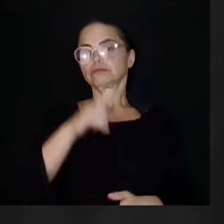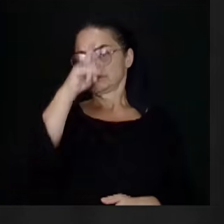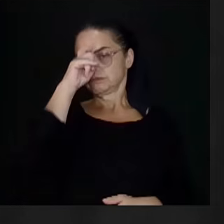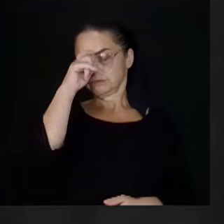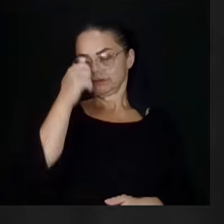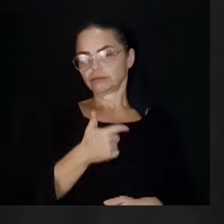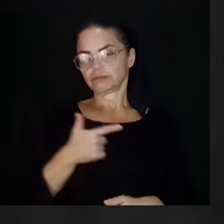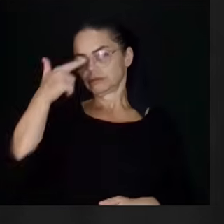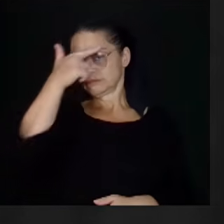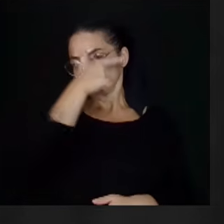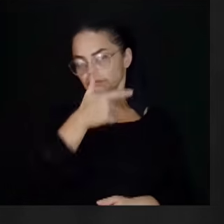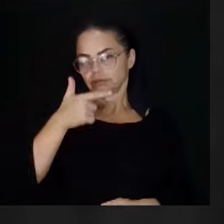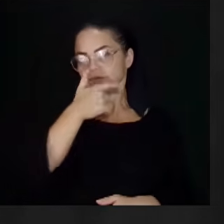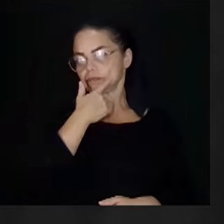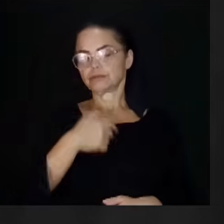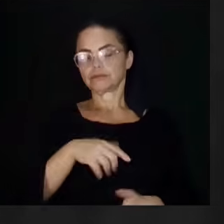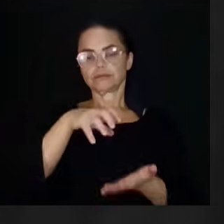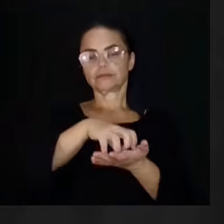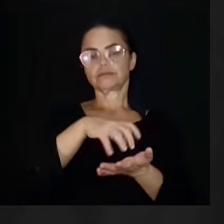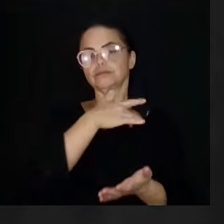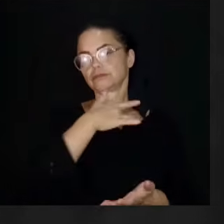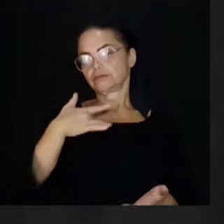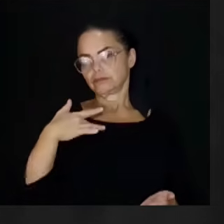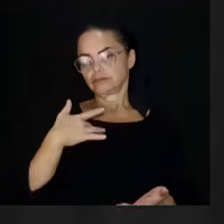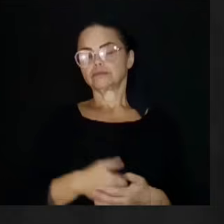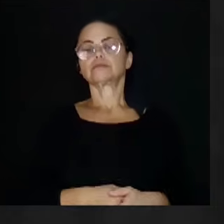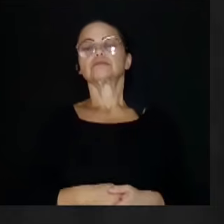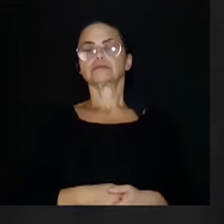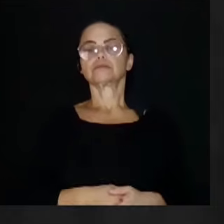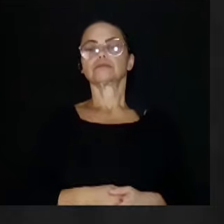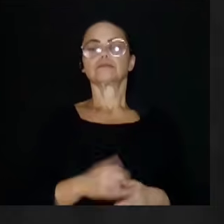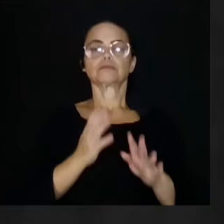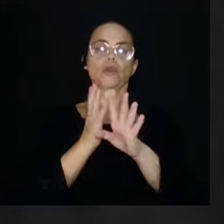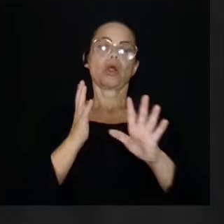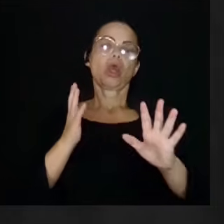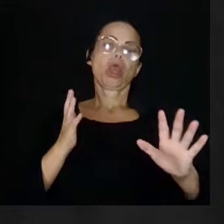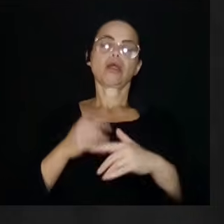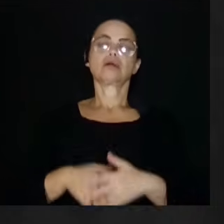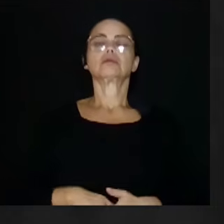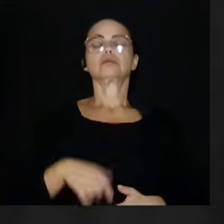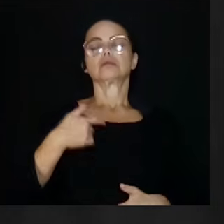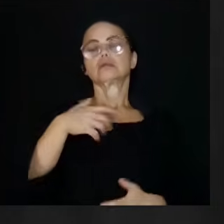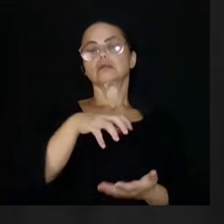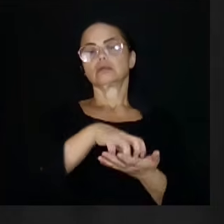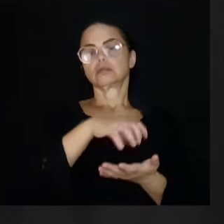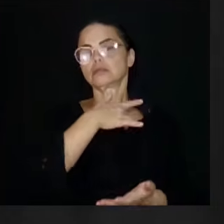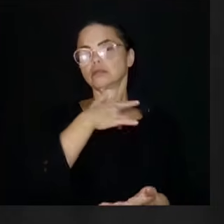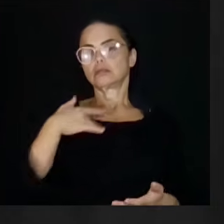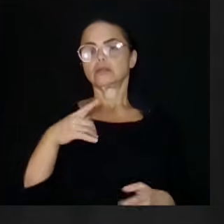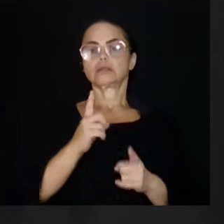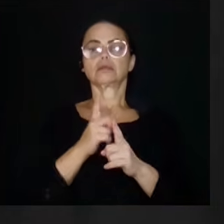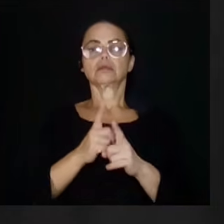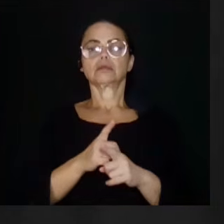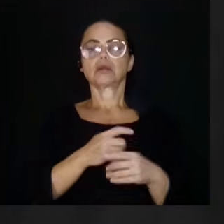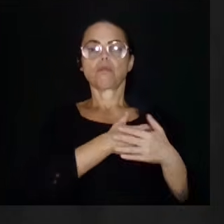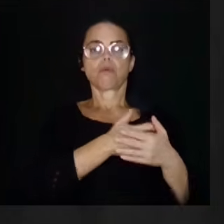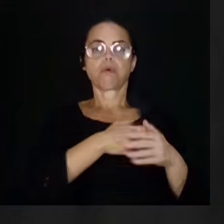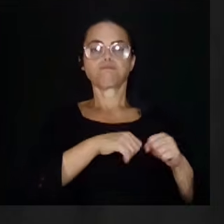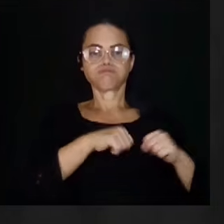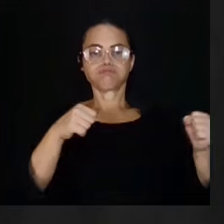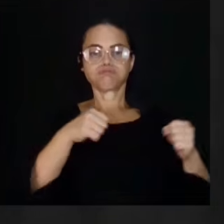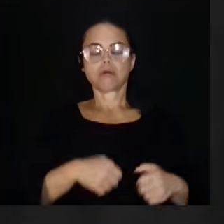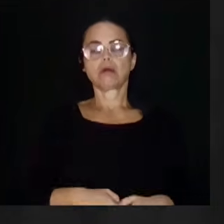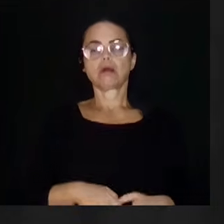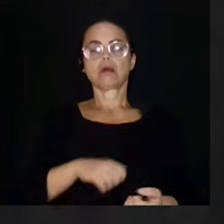no posto de saúde para passar. Aí no posto de saúde você atende pessoas que estão infartando, pessoas que estão com pressão alta, e